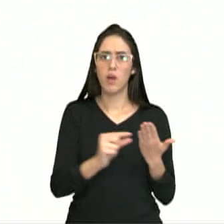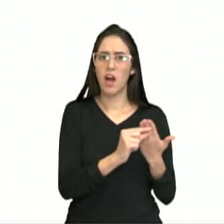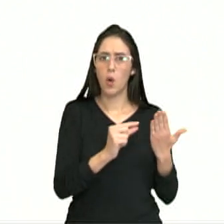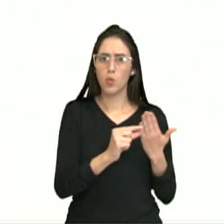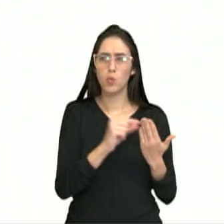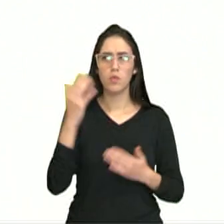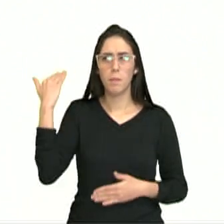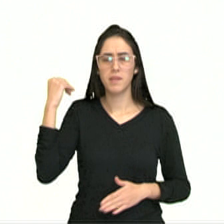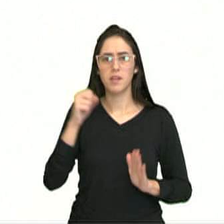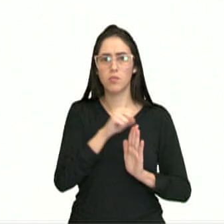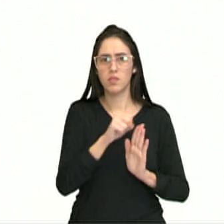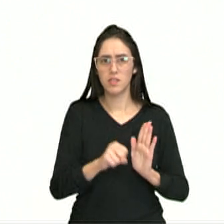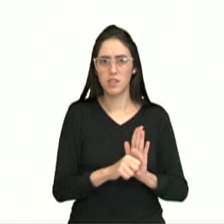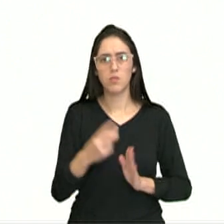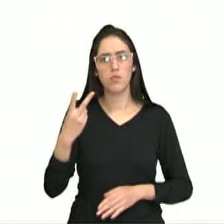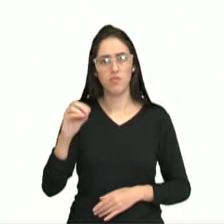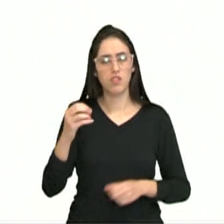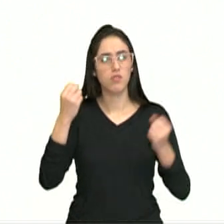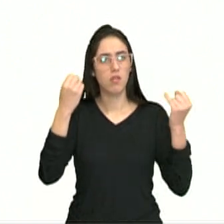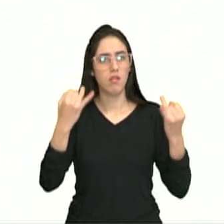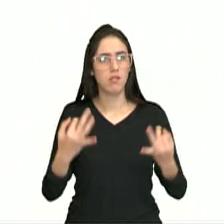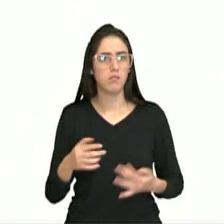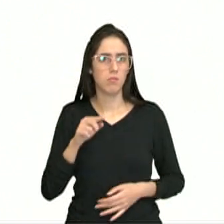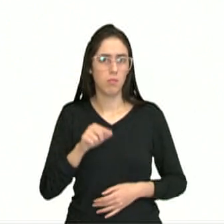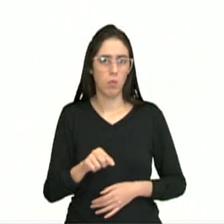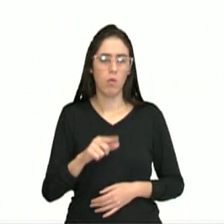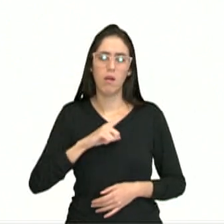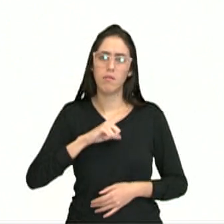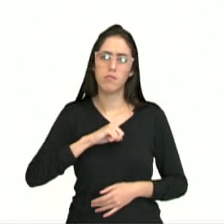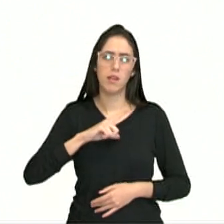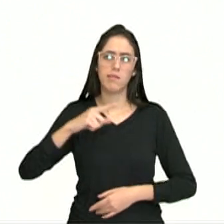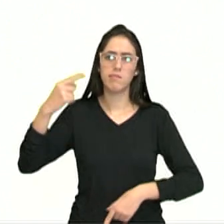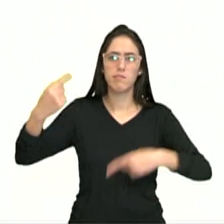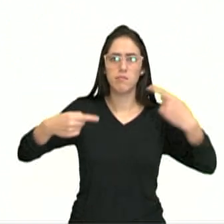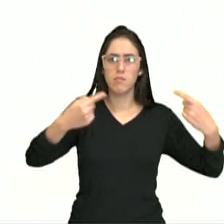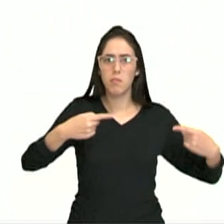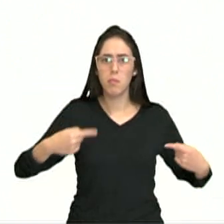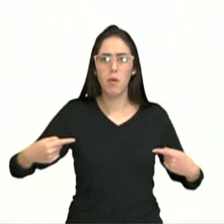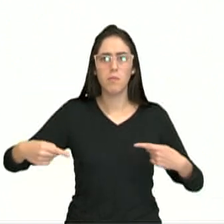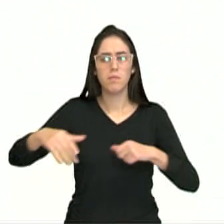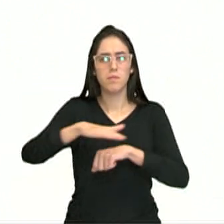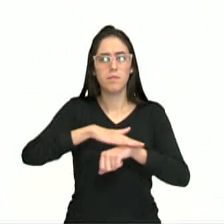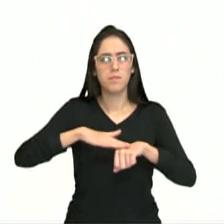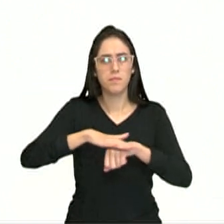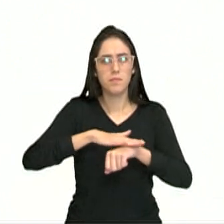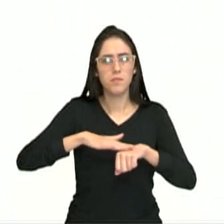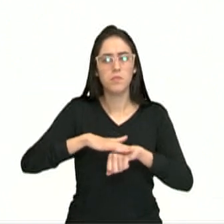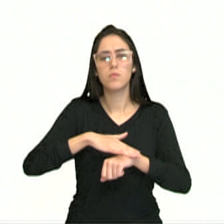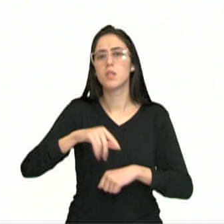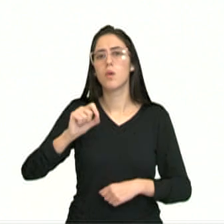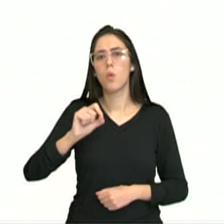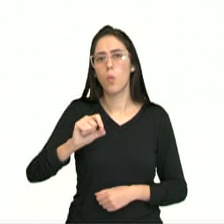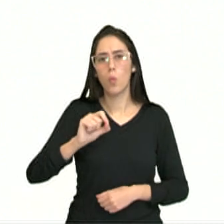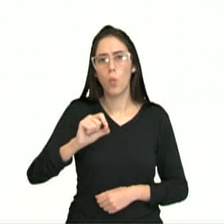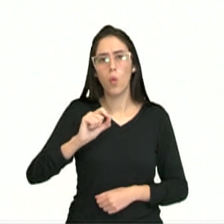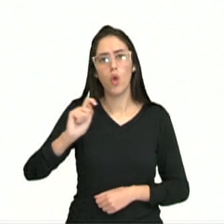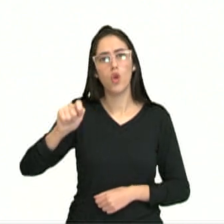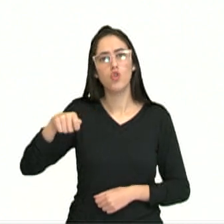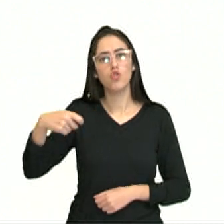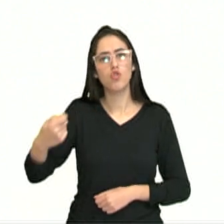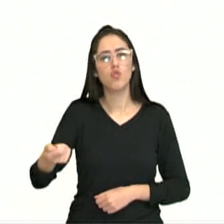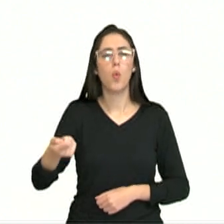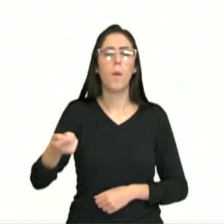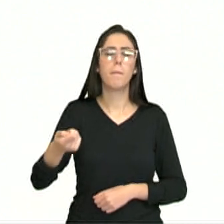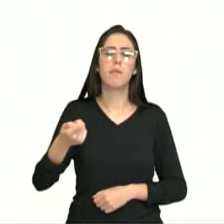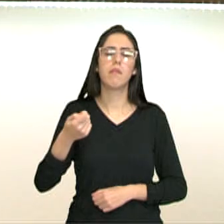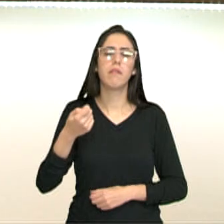do século XX trabalharam com vários debates a respeito dos reflexos